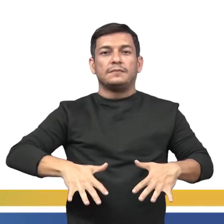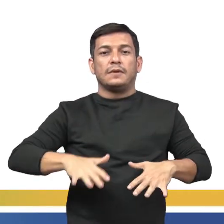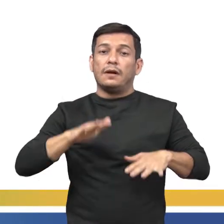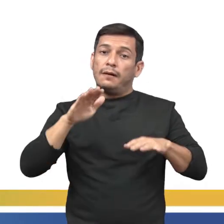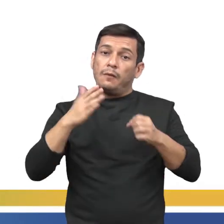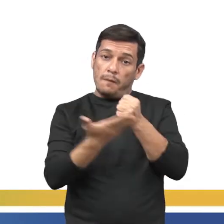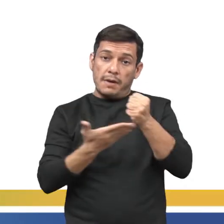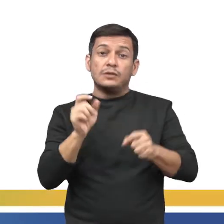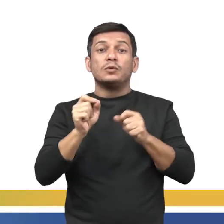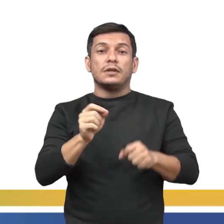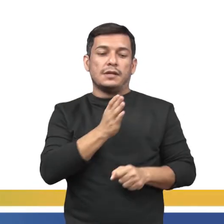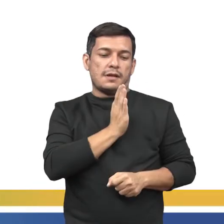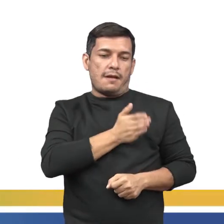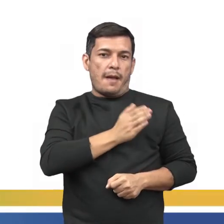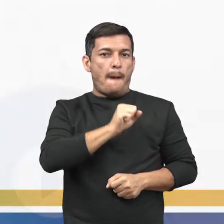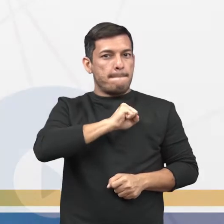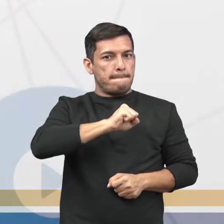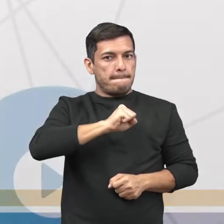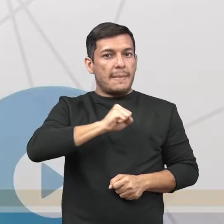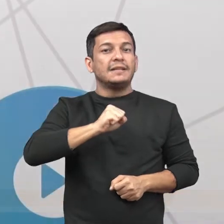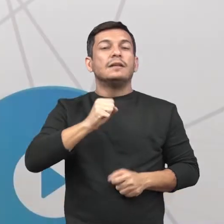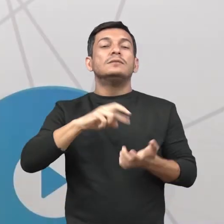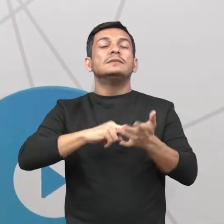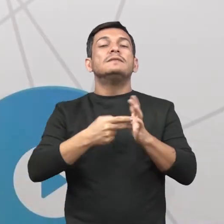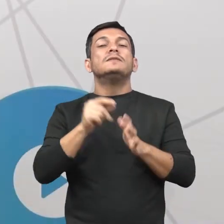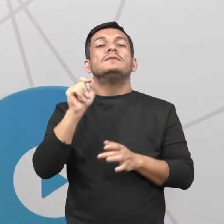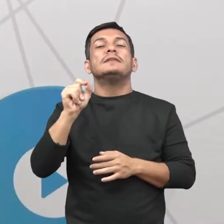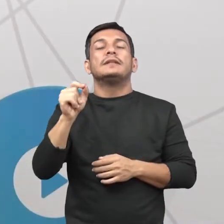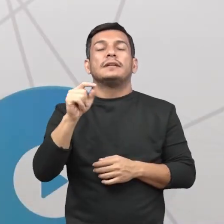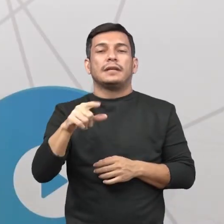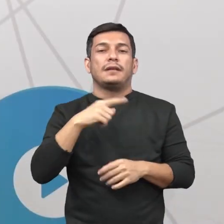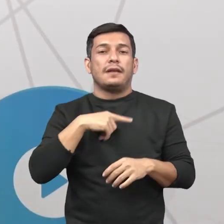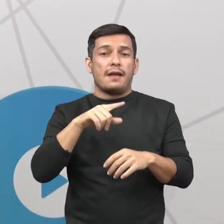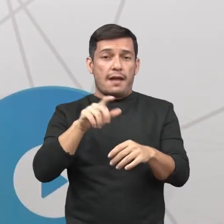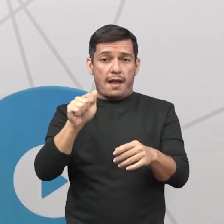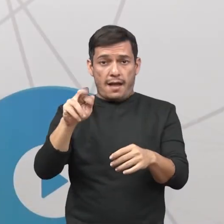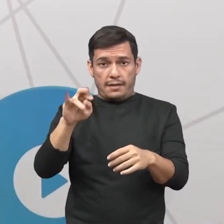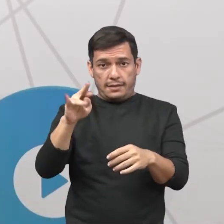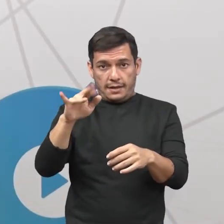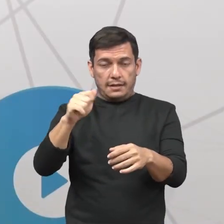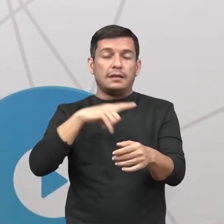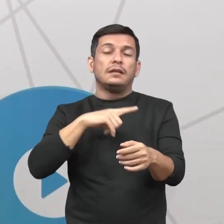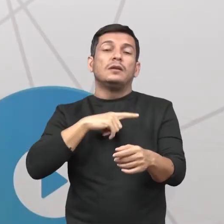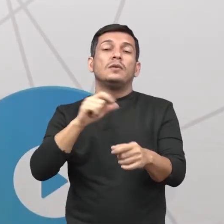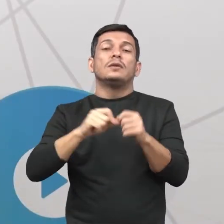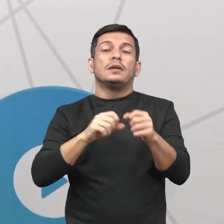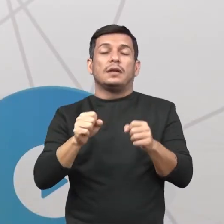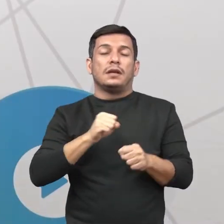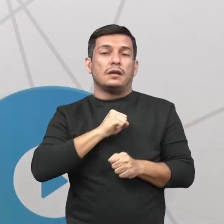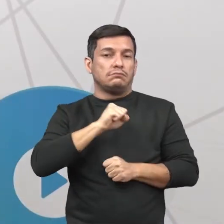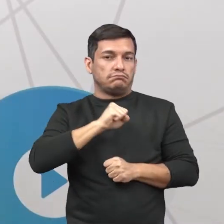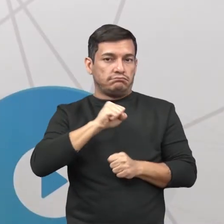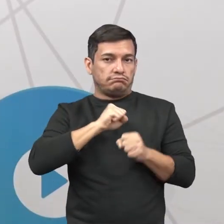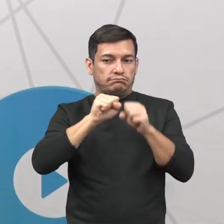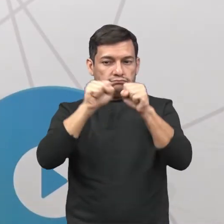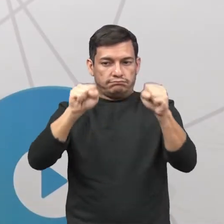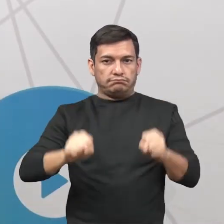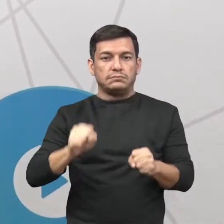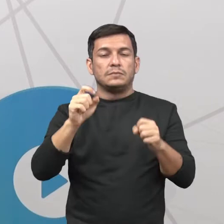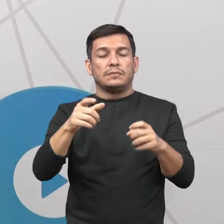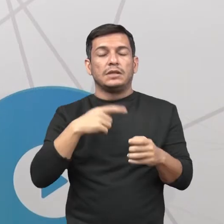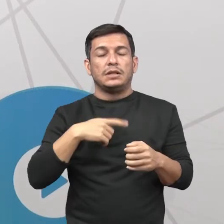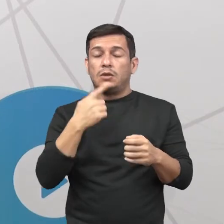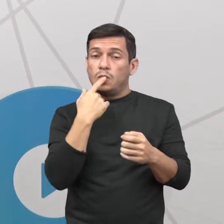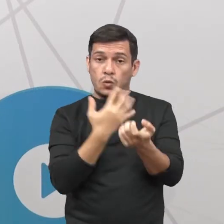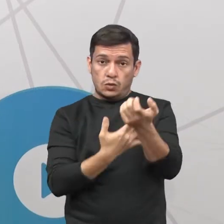cardíaca. Isso quer dizer que as nossas próprias artérias, elas também têm esse sistema de bombeamento para fazer com